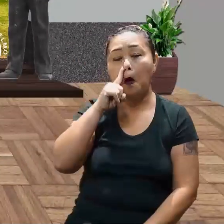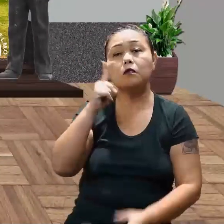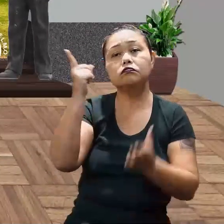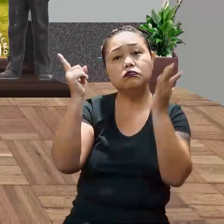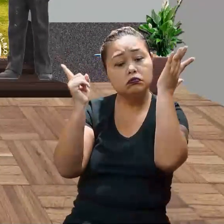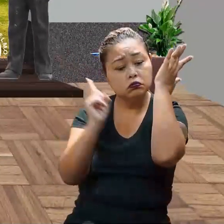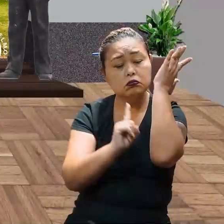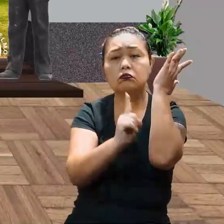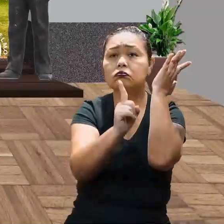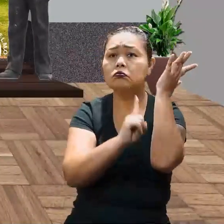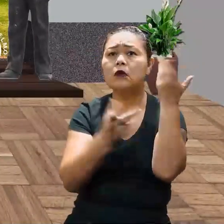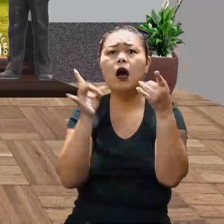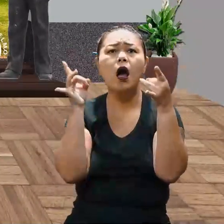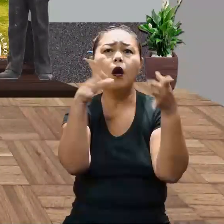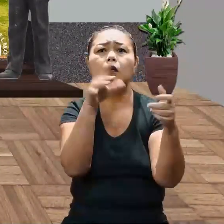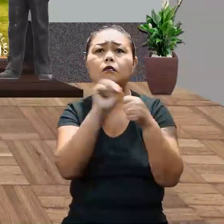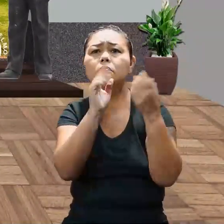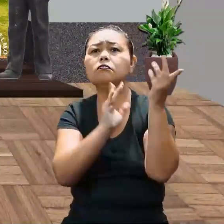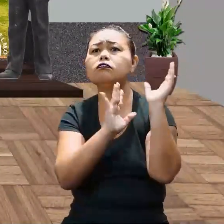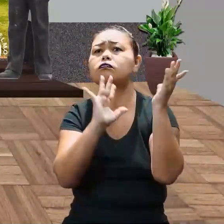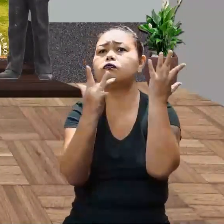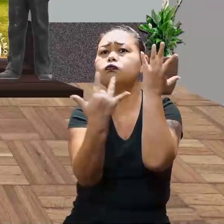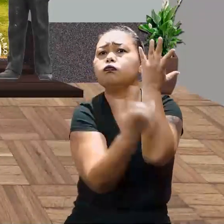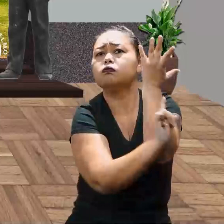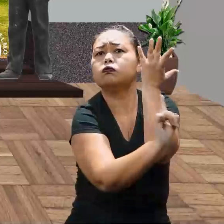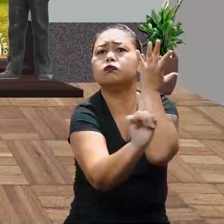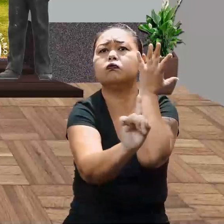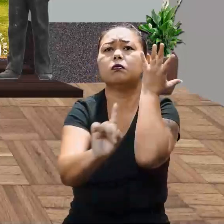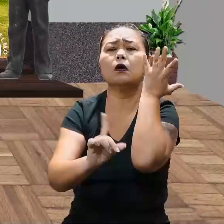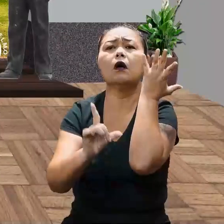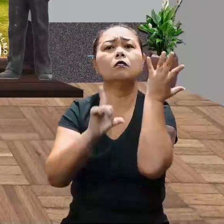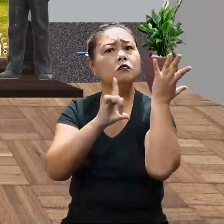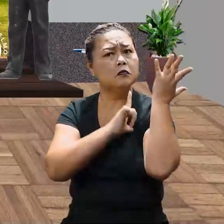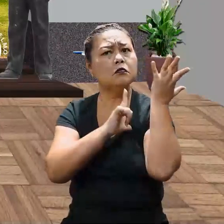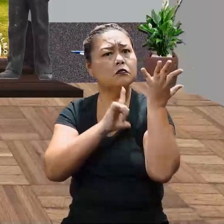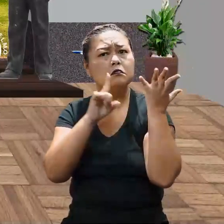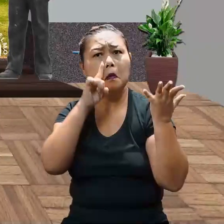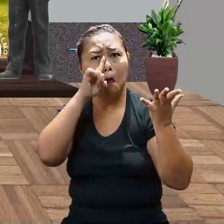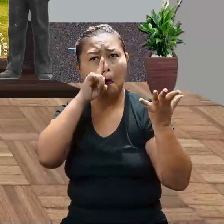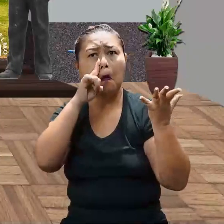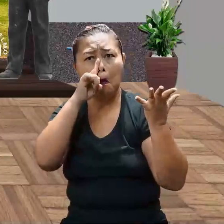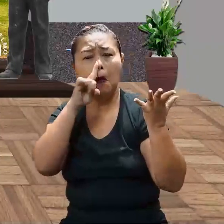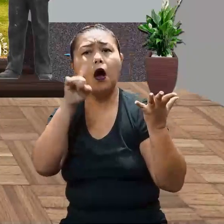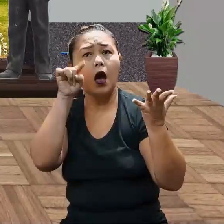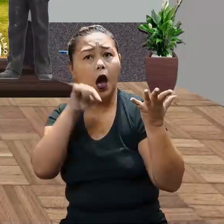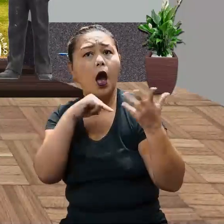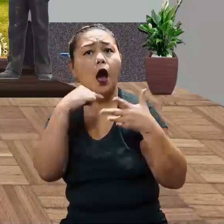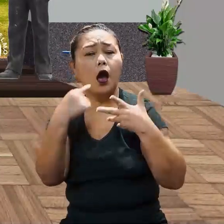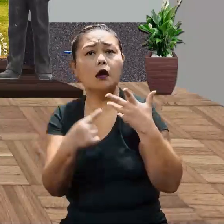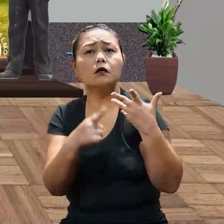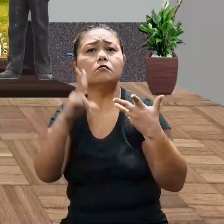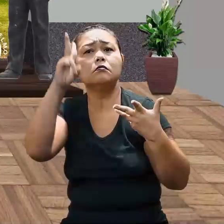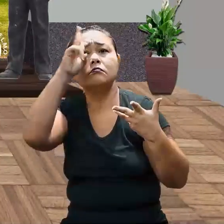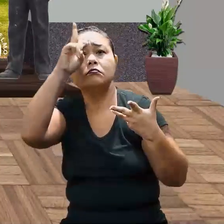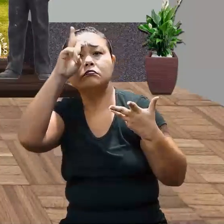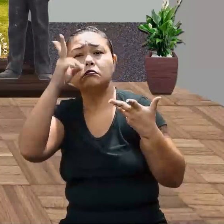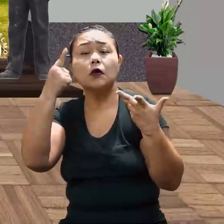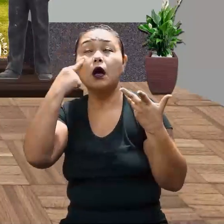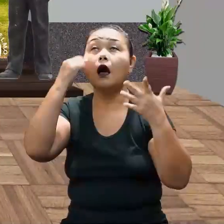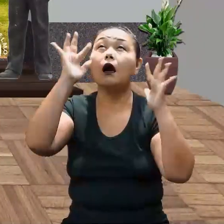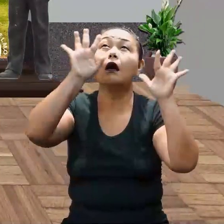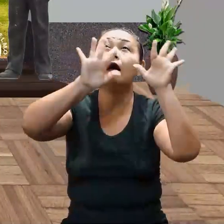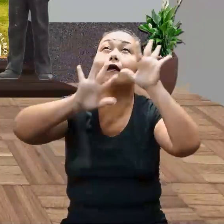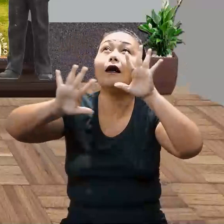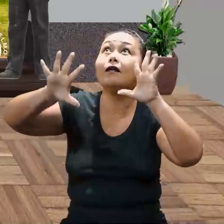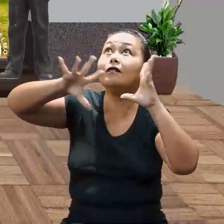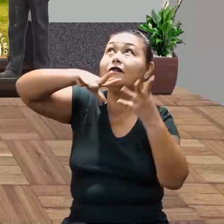seringueiros, que eram colocados, abandonados no meio da floresta amazônica. Tinha todos os perigos. É daí que vem aquelas histórias de visagem,